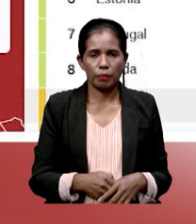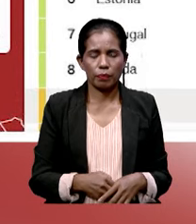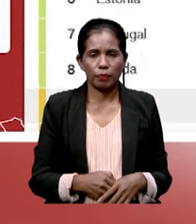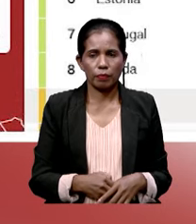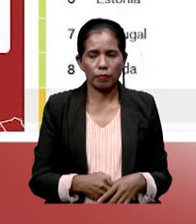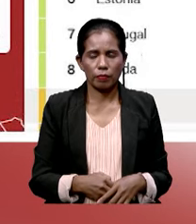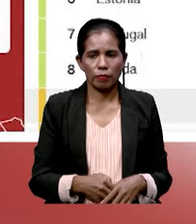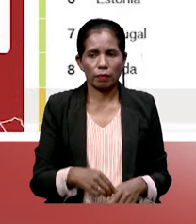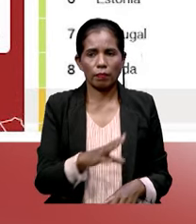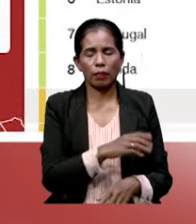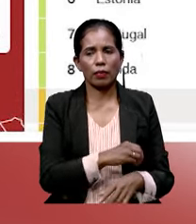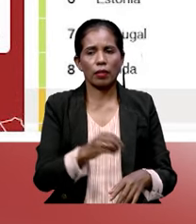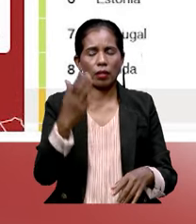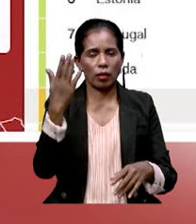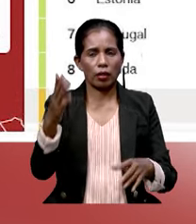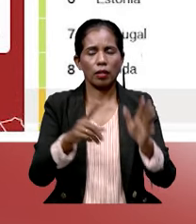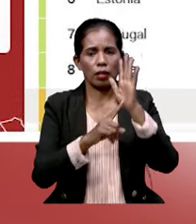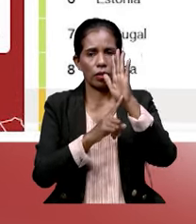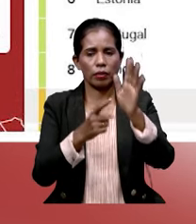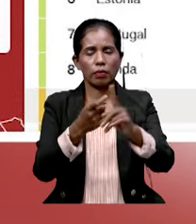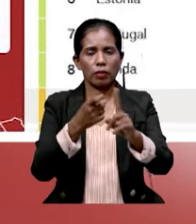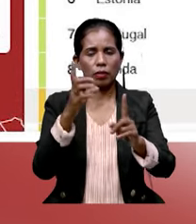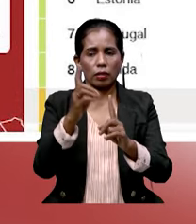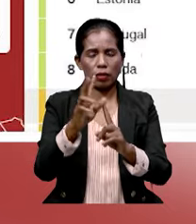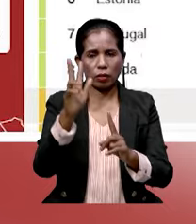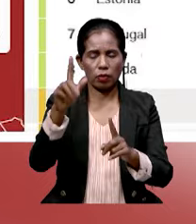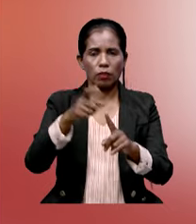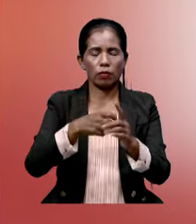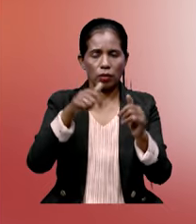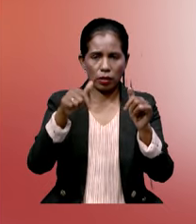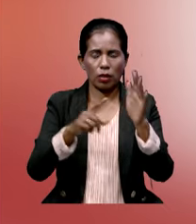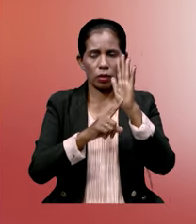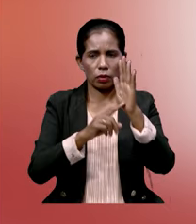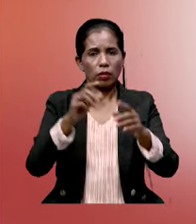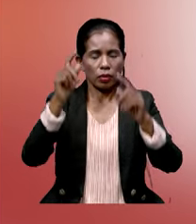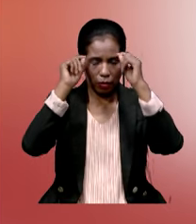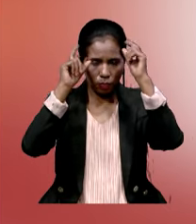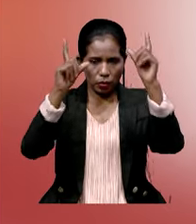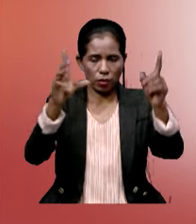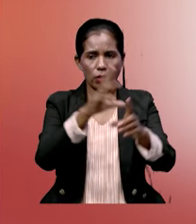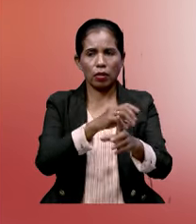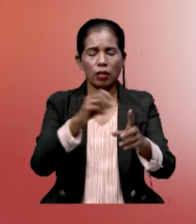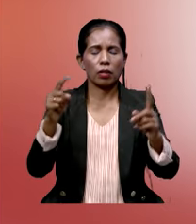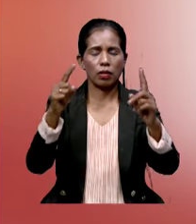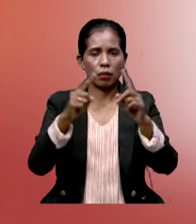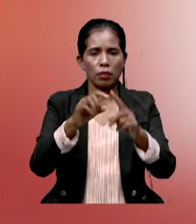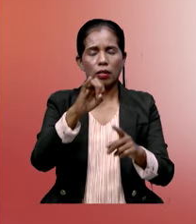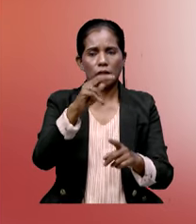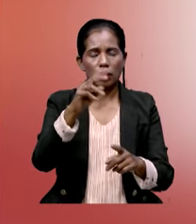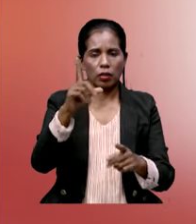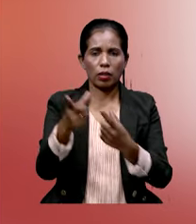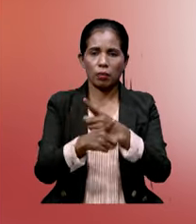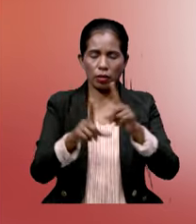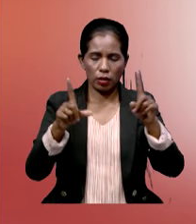Tui repórteres sem fronteiras, nebe fosai e relaram tolo fulané a tudo, Timor-Leste na posição ba índice de liberdade de